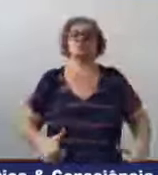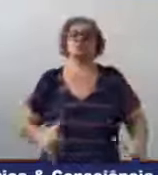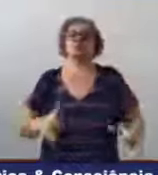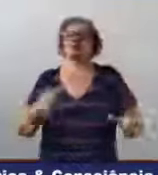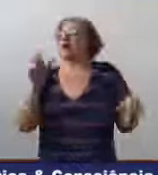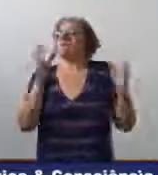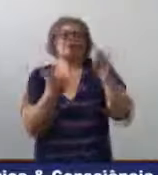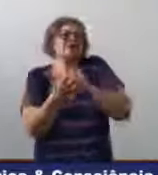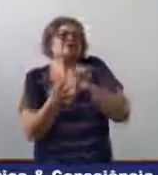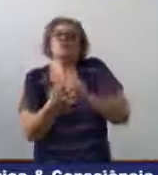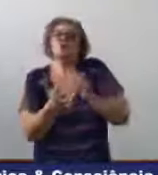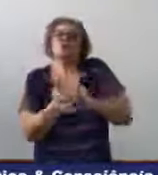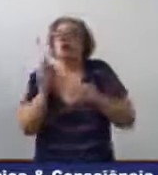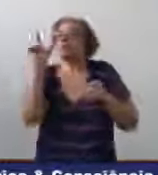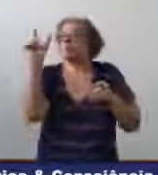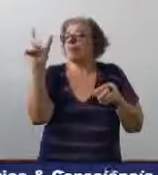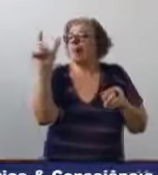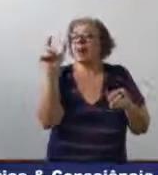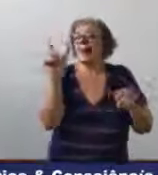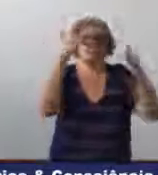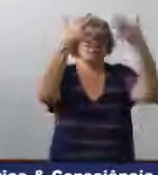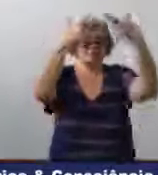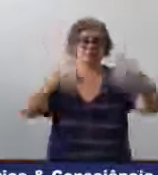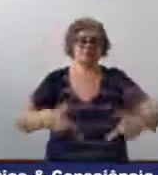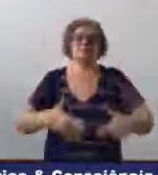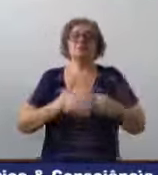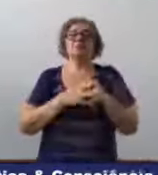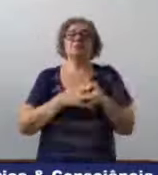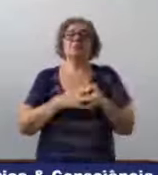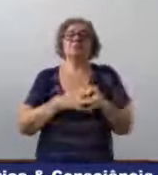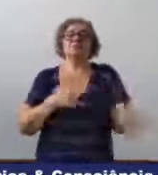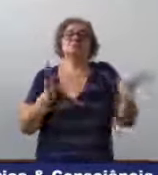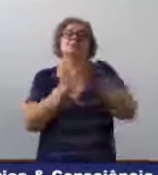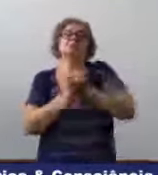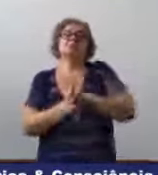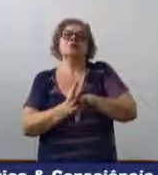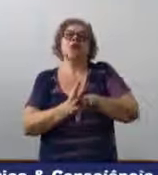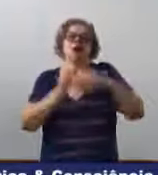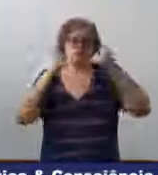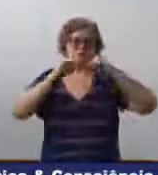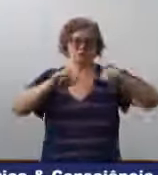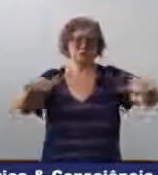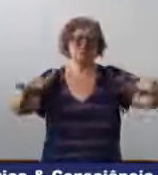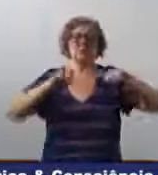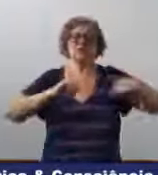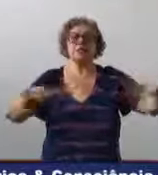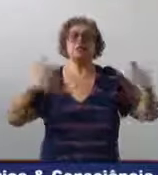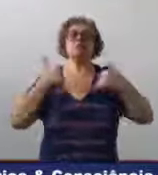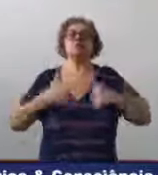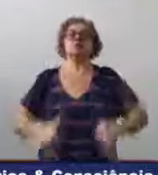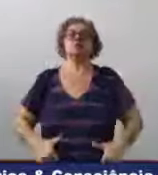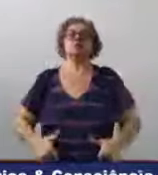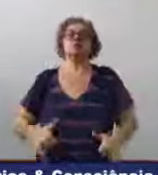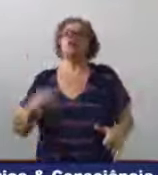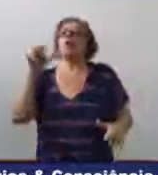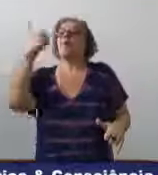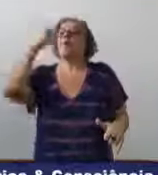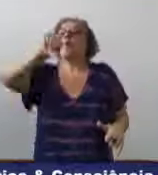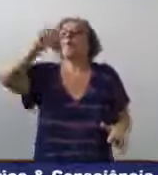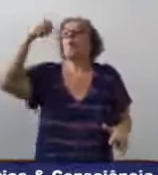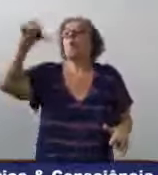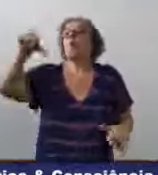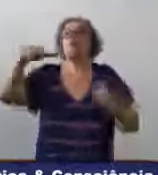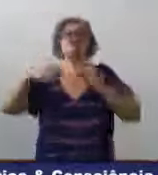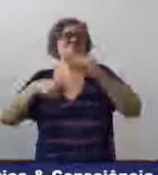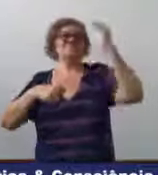novidade. Para que se tenha uma ideia, esses filetes de energia teriam 11 dimensões físicas. Nosso espaço comum